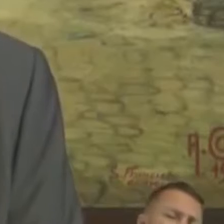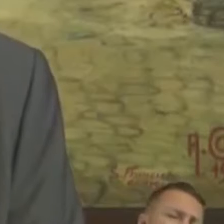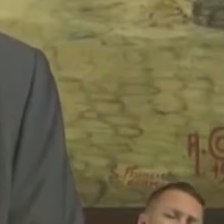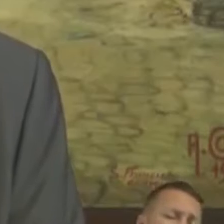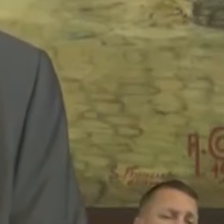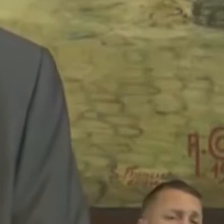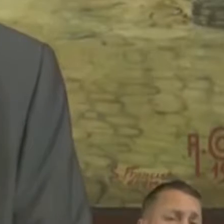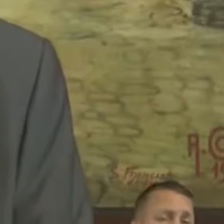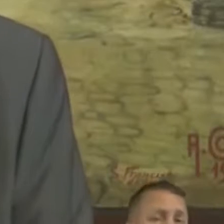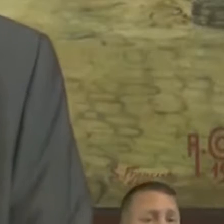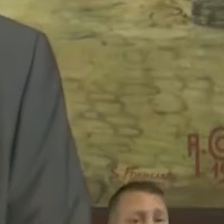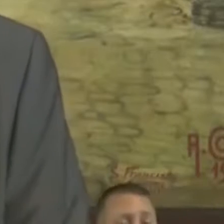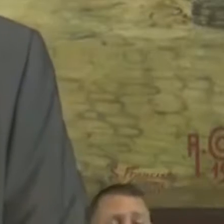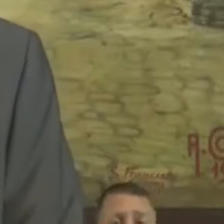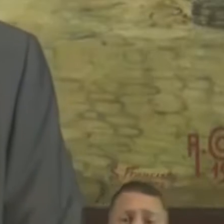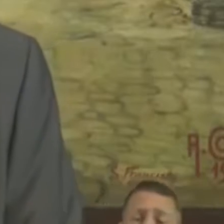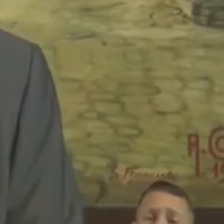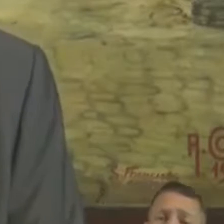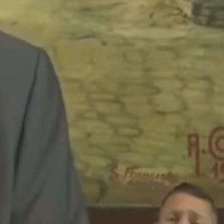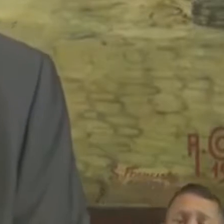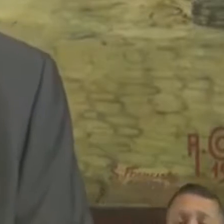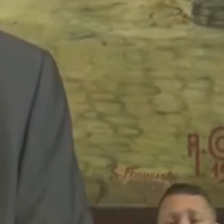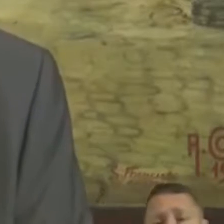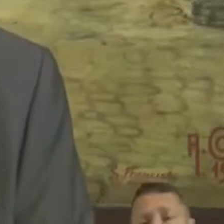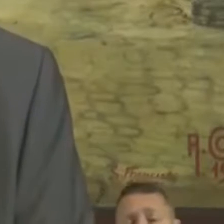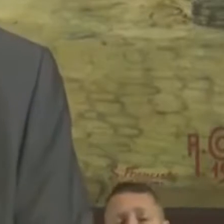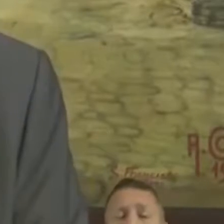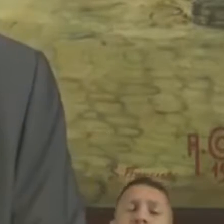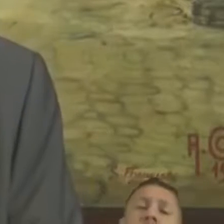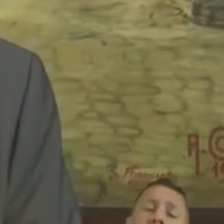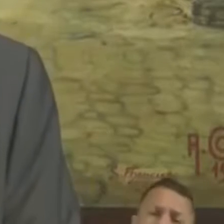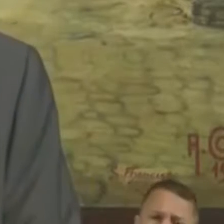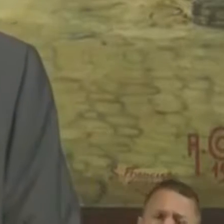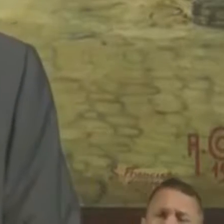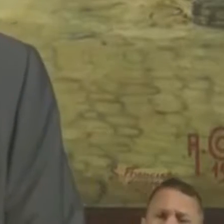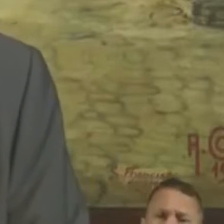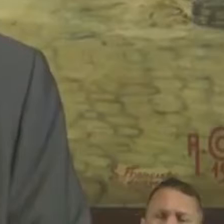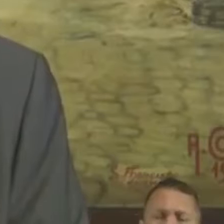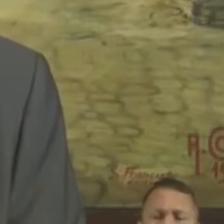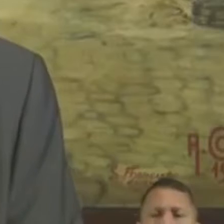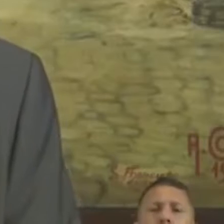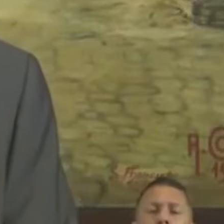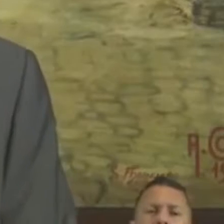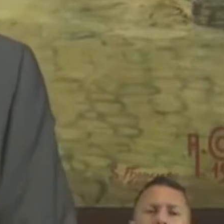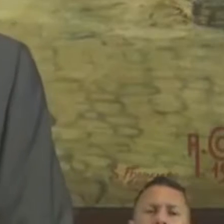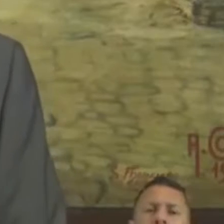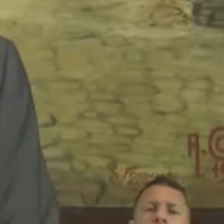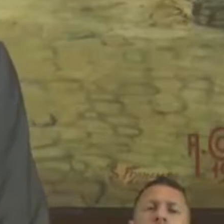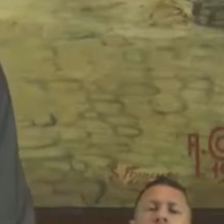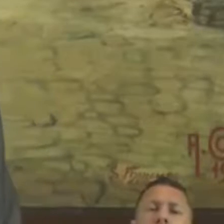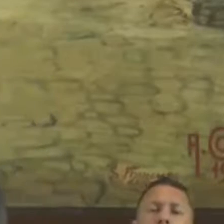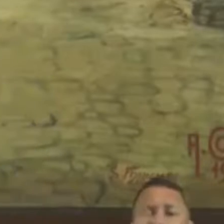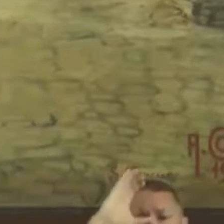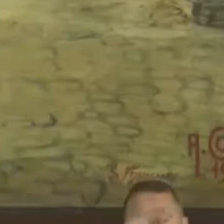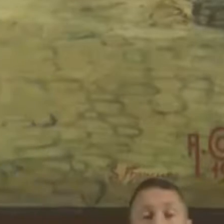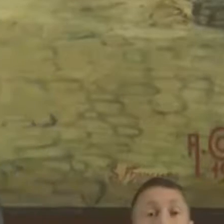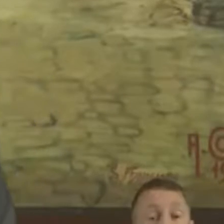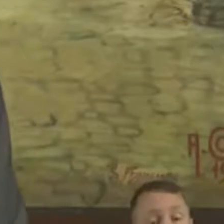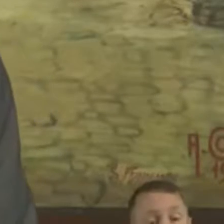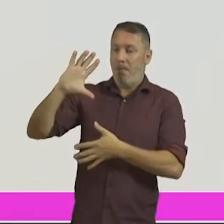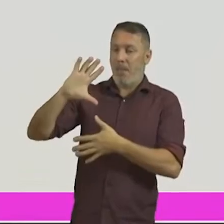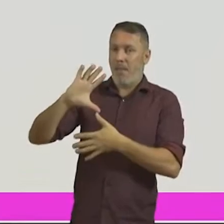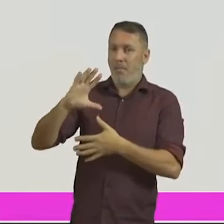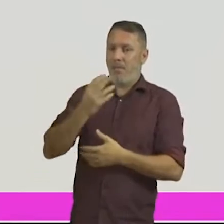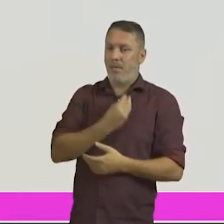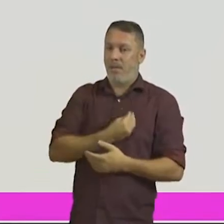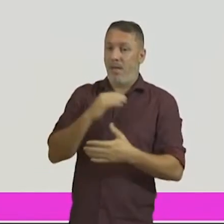e em coletiva o governador Renato Casagrande informou o novo mapa de risco da couve 19 no Espírito